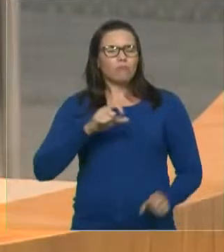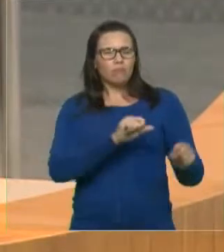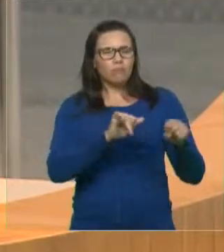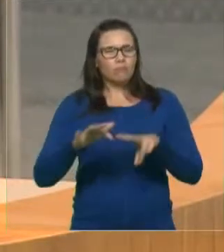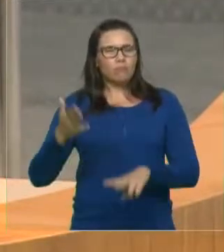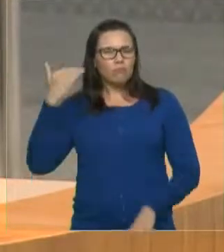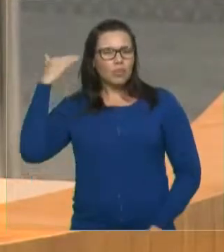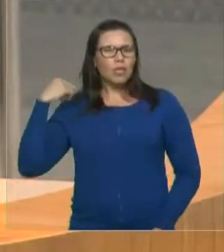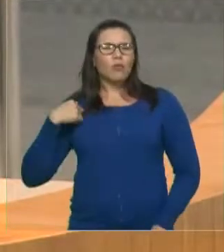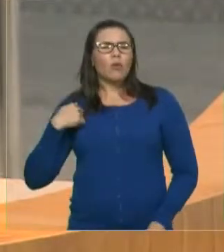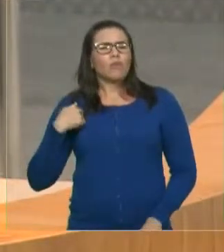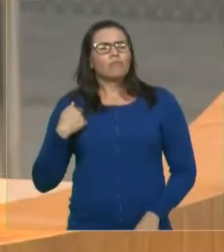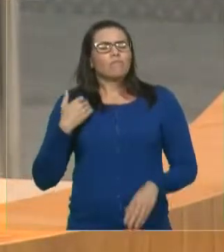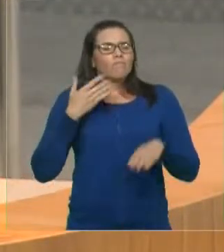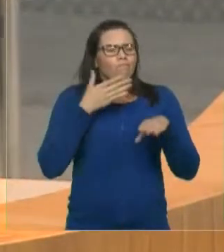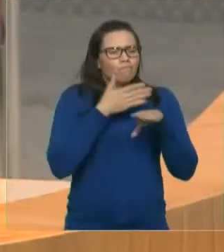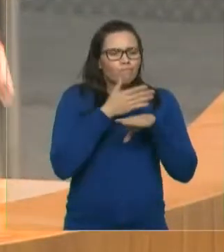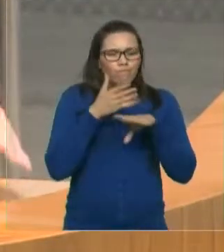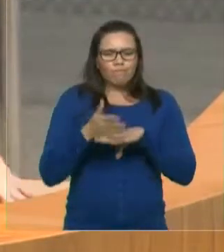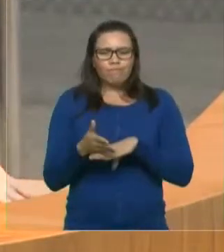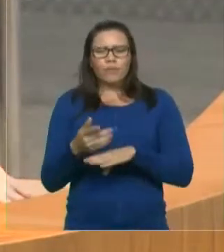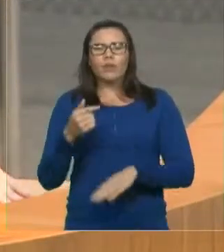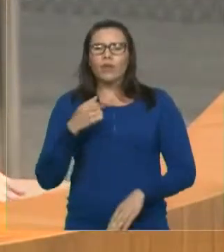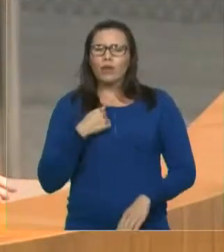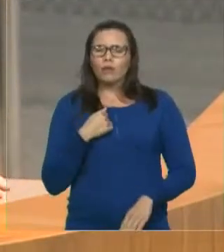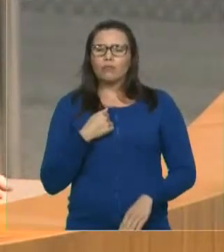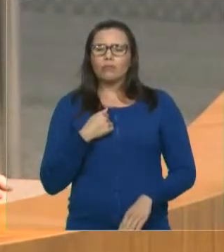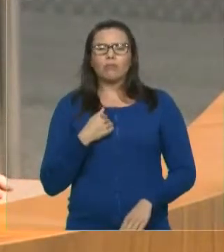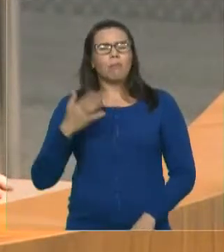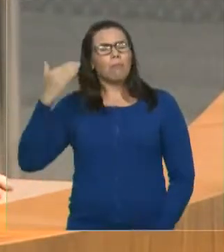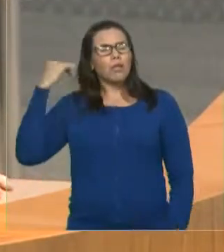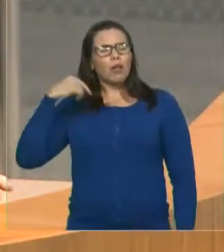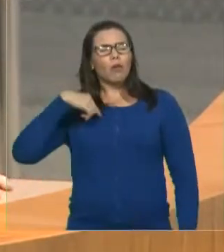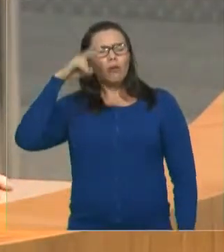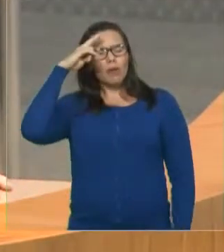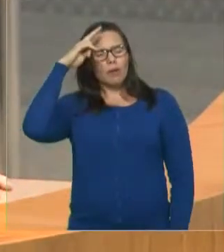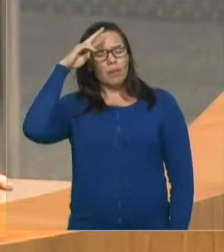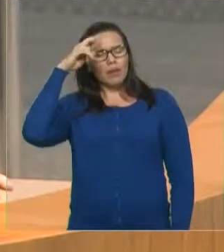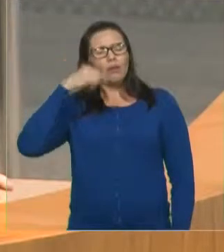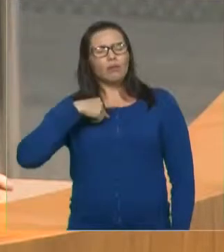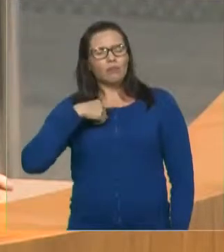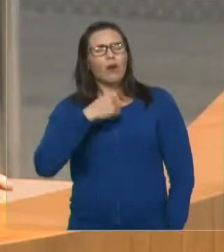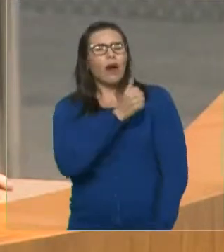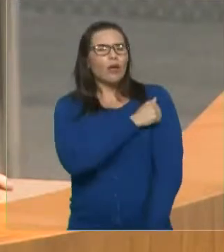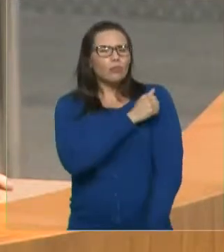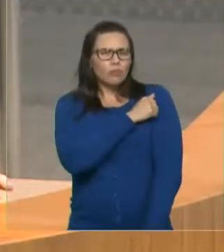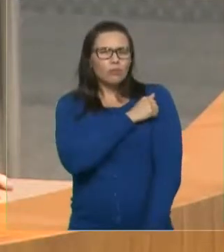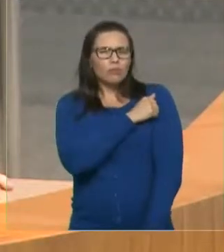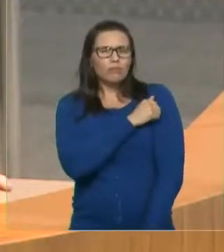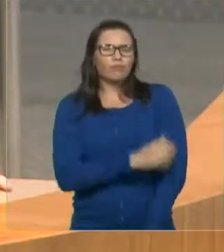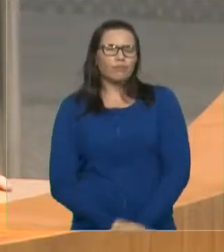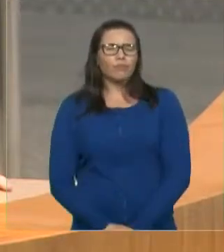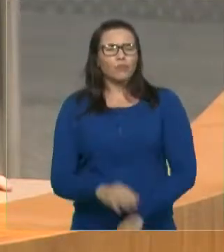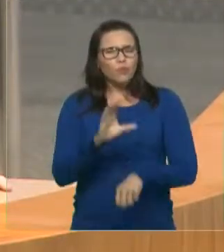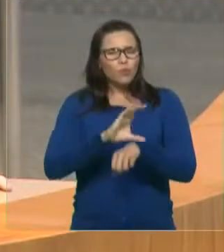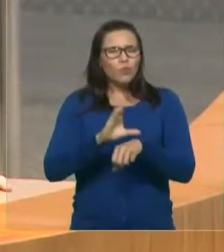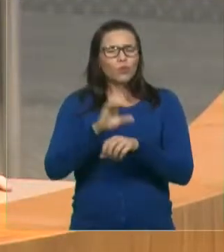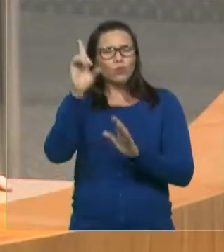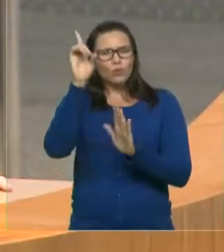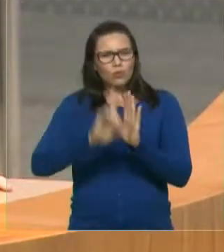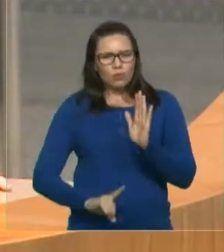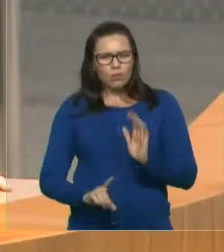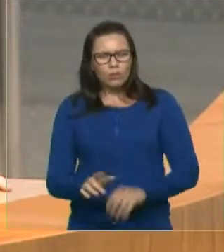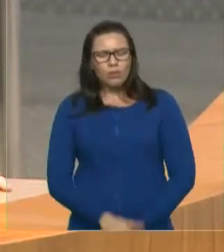mesmo trajeto que eu fazia na época em que estudava na graduação de Direito. O transporte público tem muito